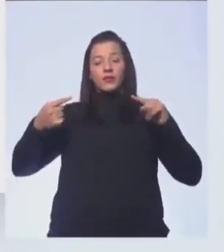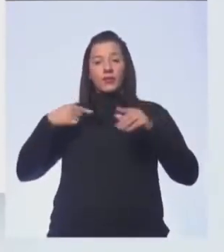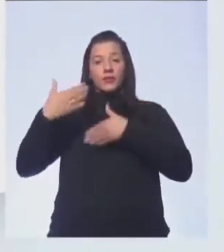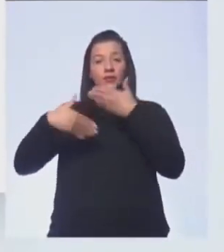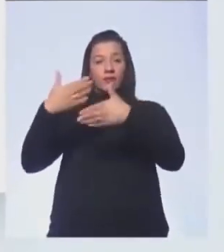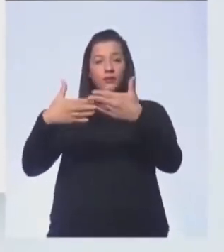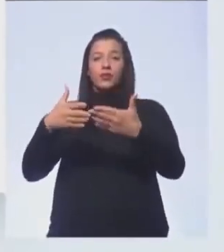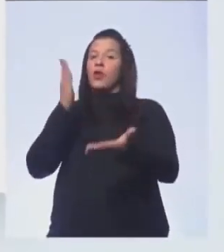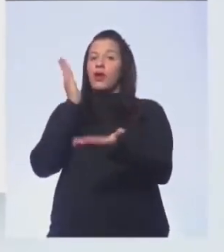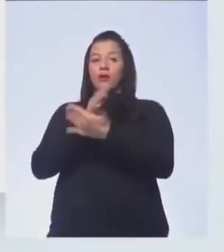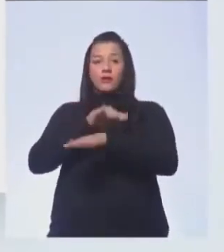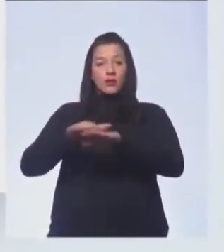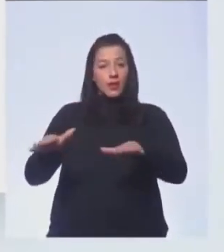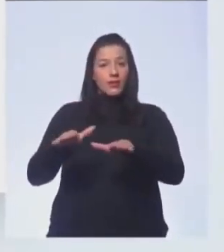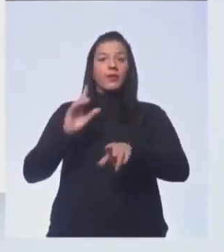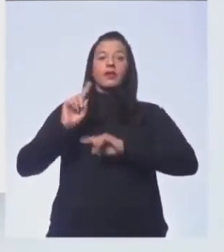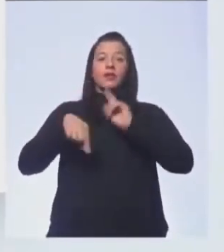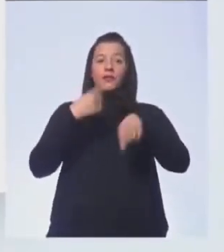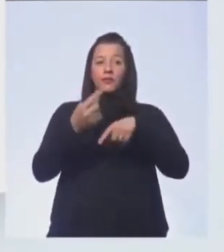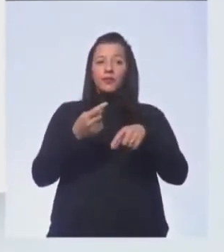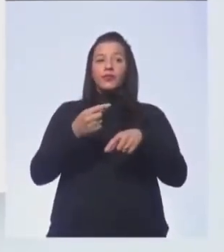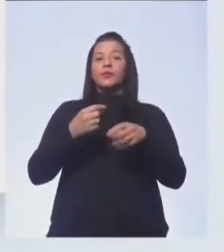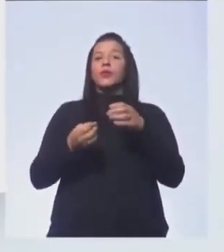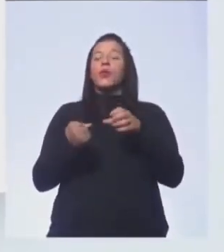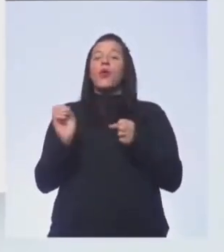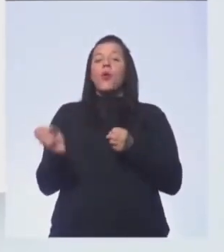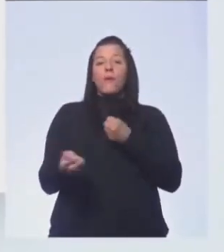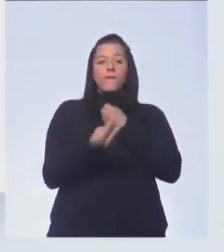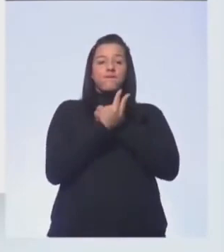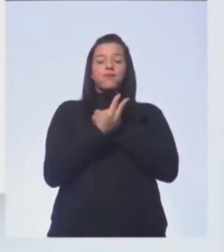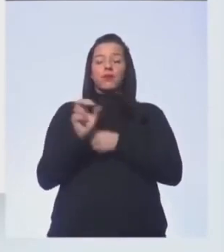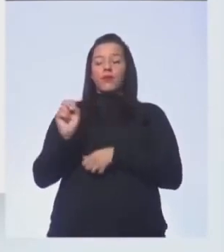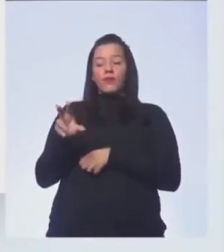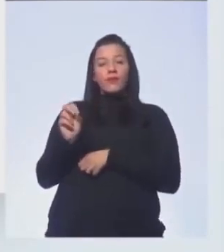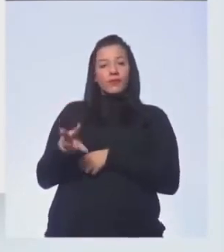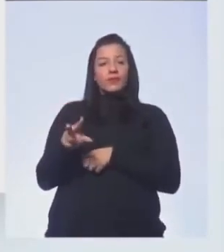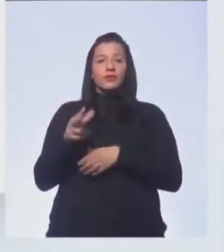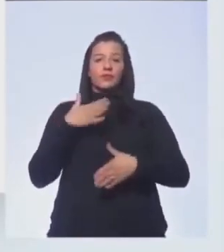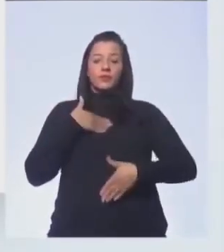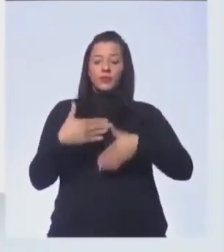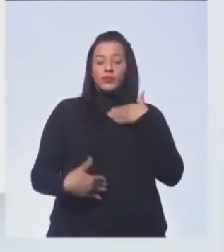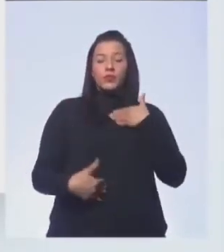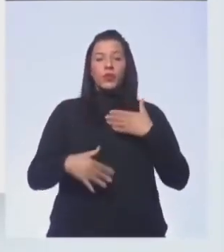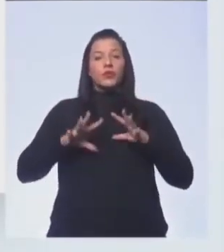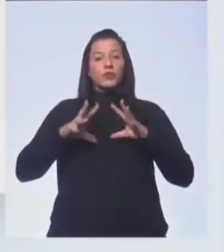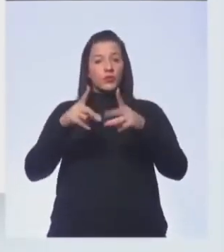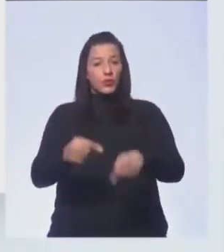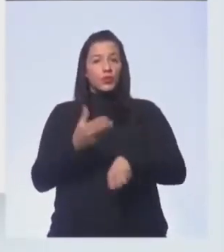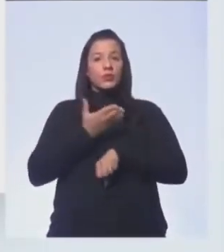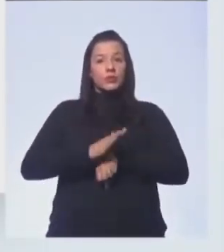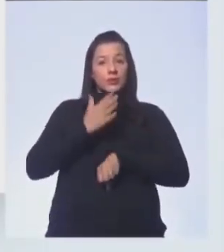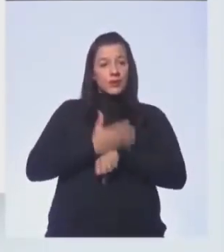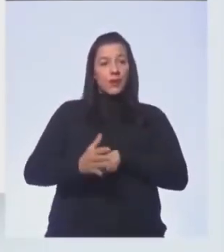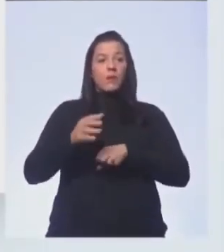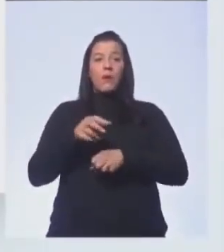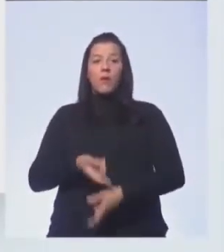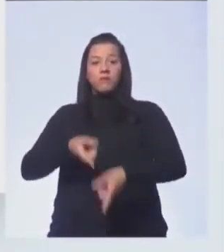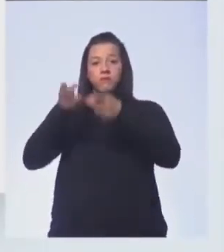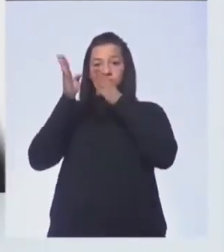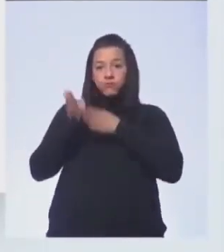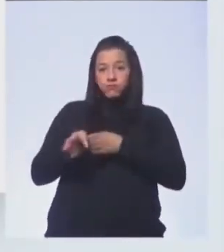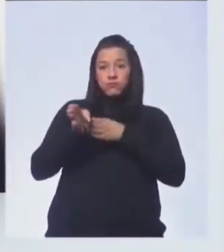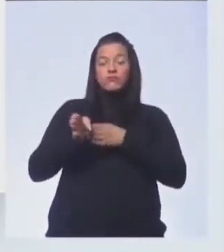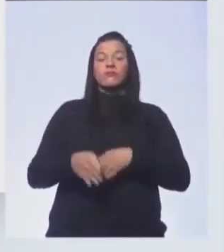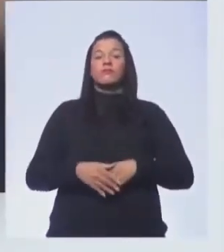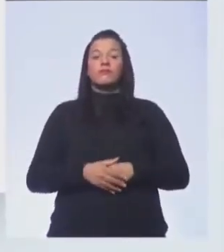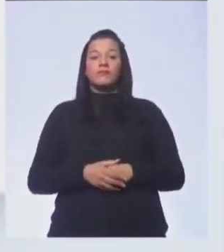e as células param de produzir a proteína do vírus e o nosso sistema imunológico já está bem treinado para a batalha de verdade contra o